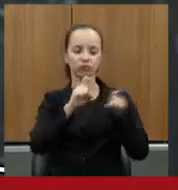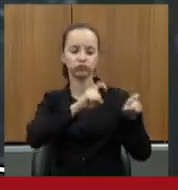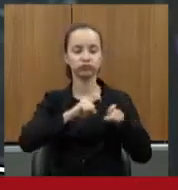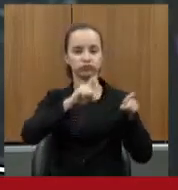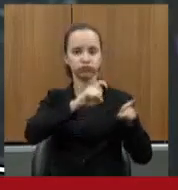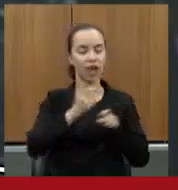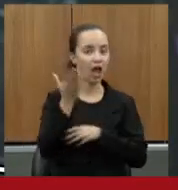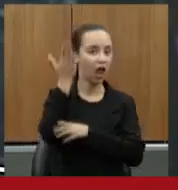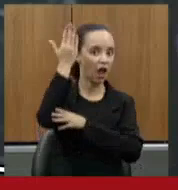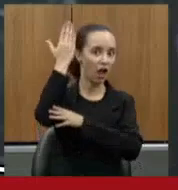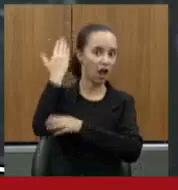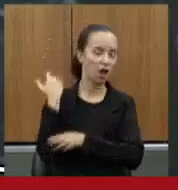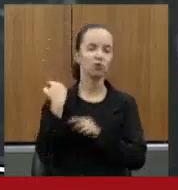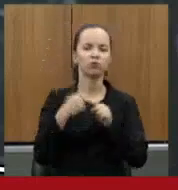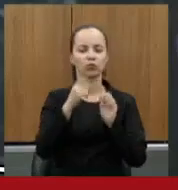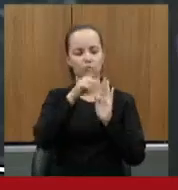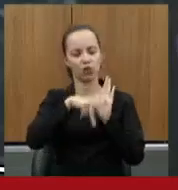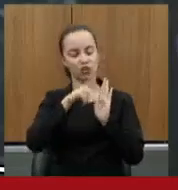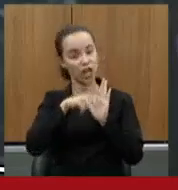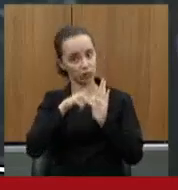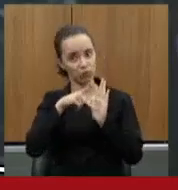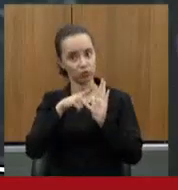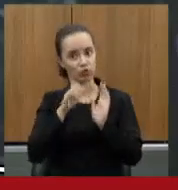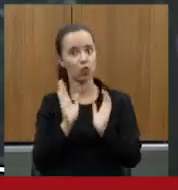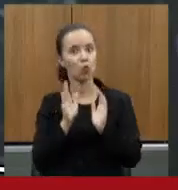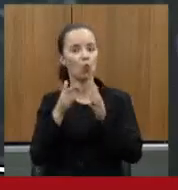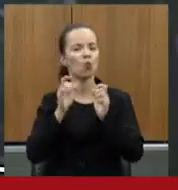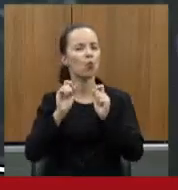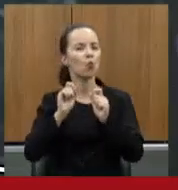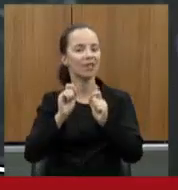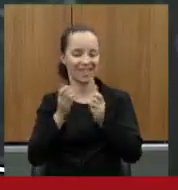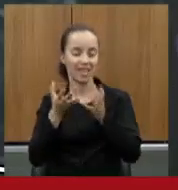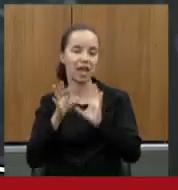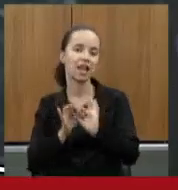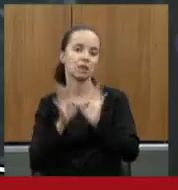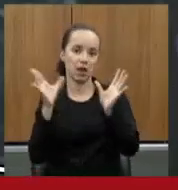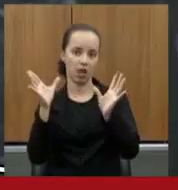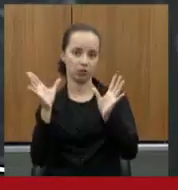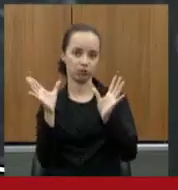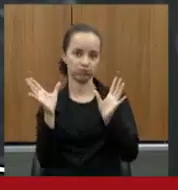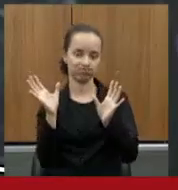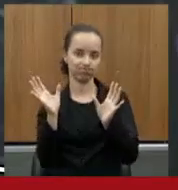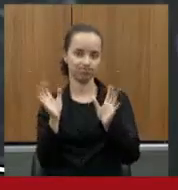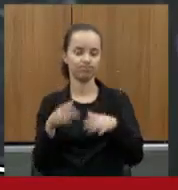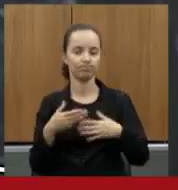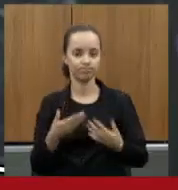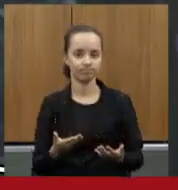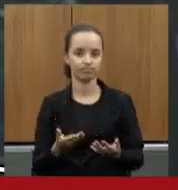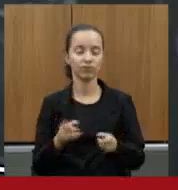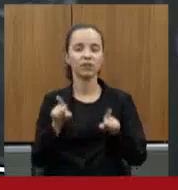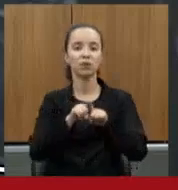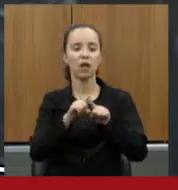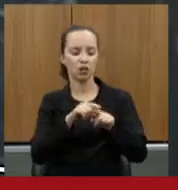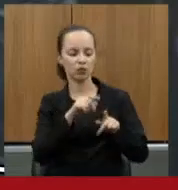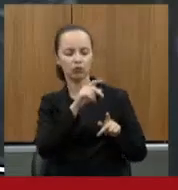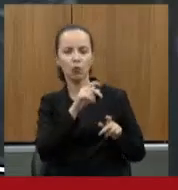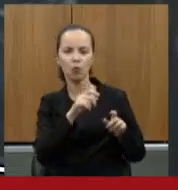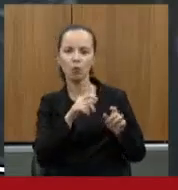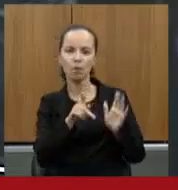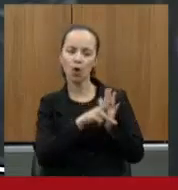escravocratas, porque o projeto previa uma abolição. Esses latifundiários escravocratas